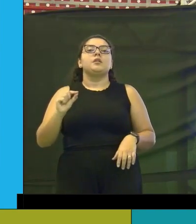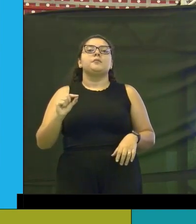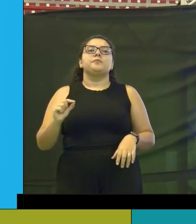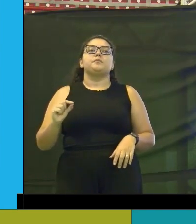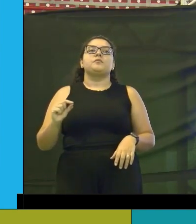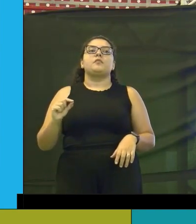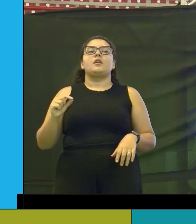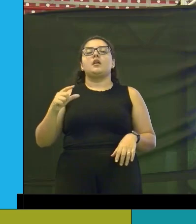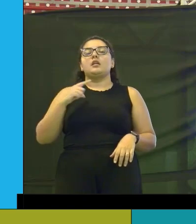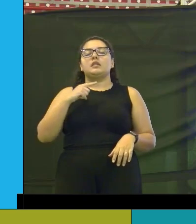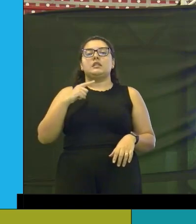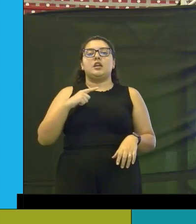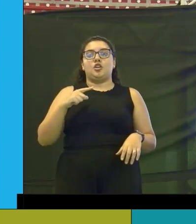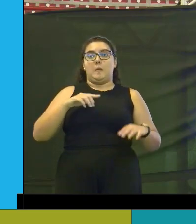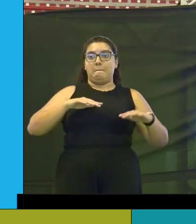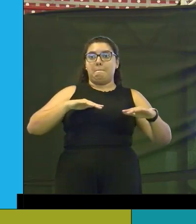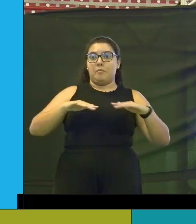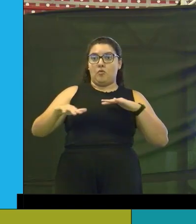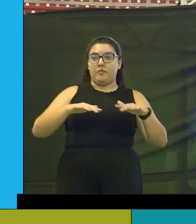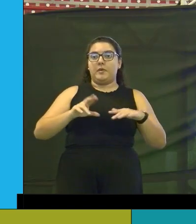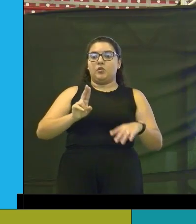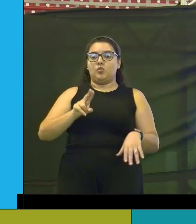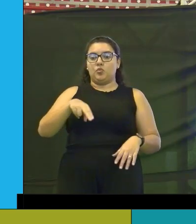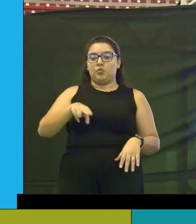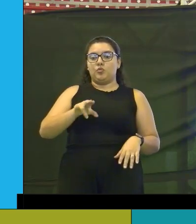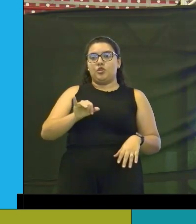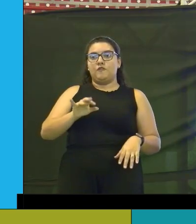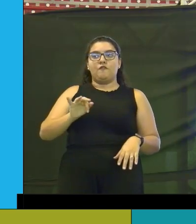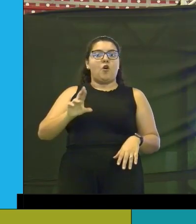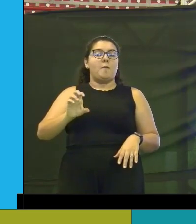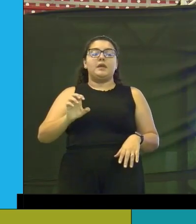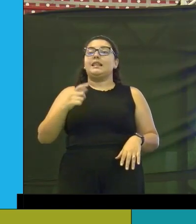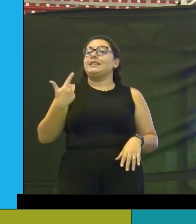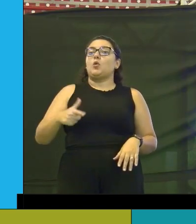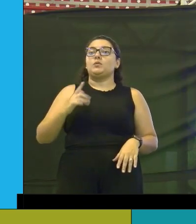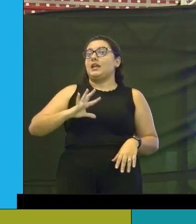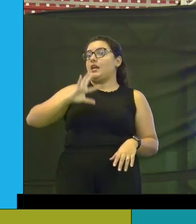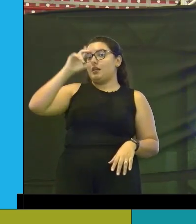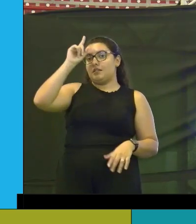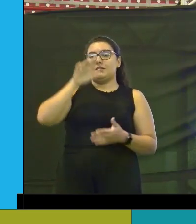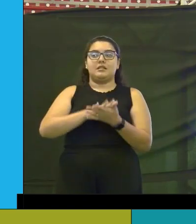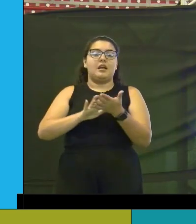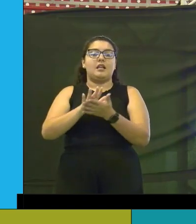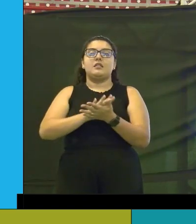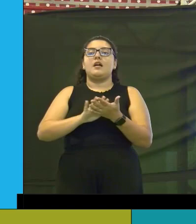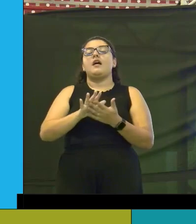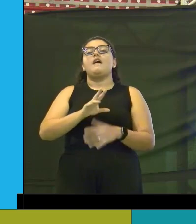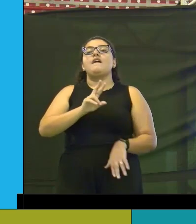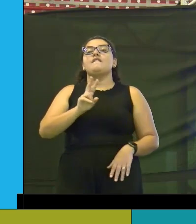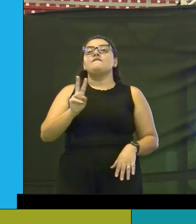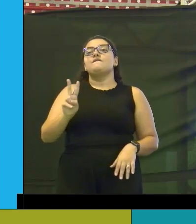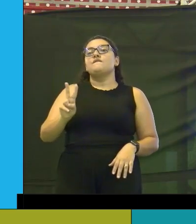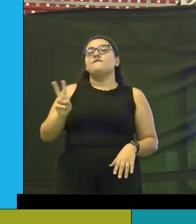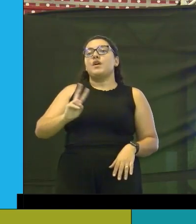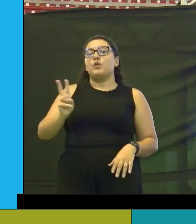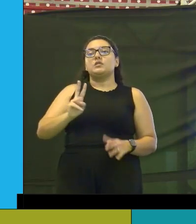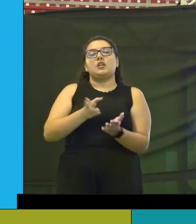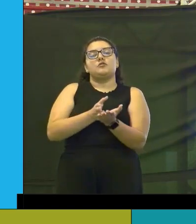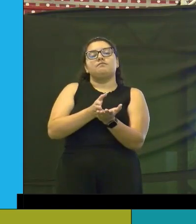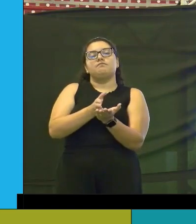no movimento uniforme, que é aquele que não tem aceleração, e a velocidade se mantém o quê?